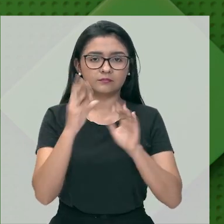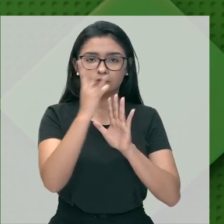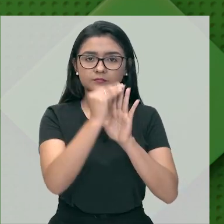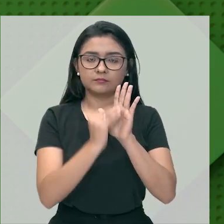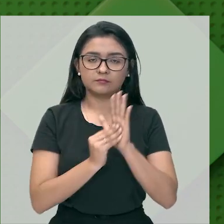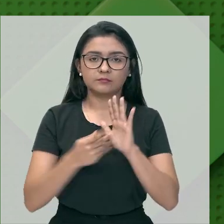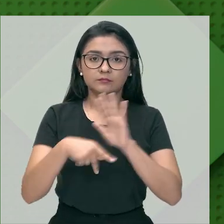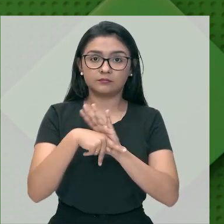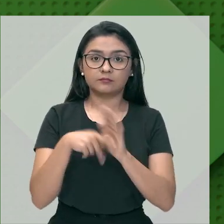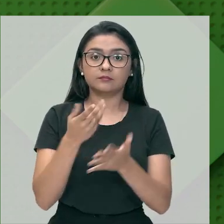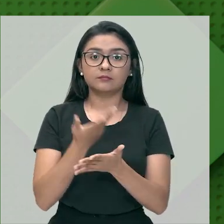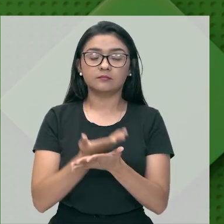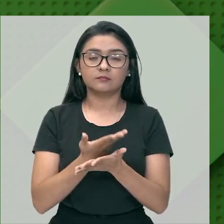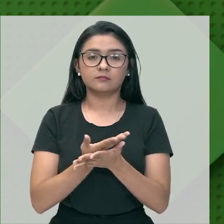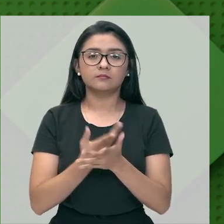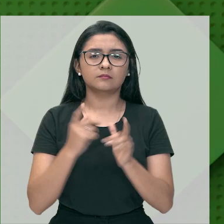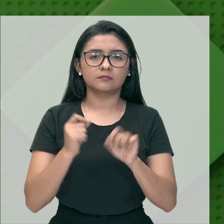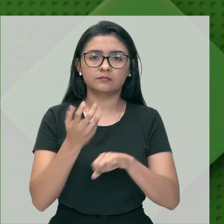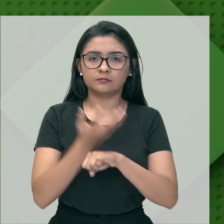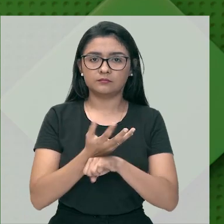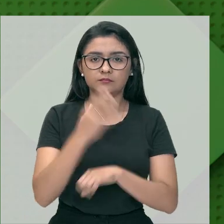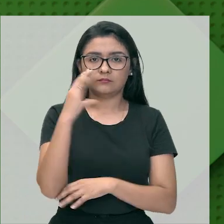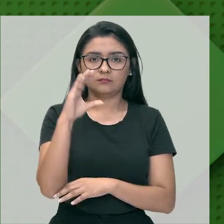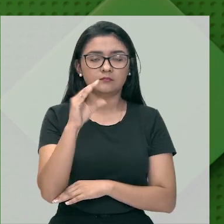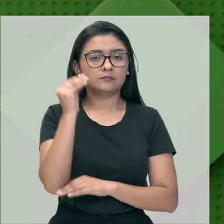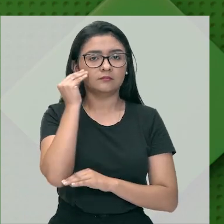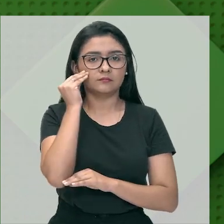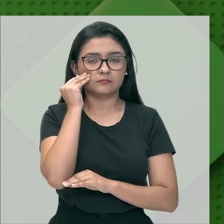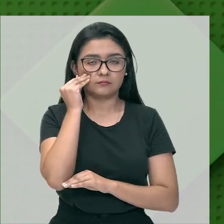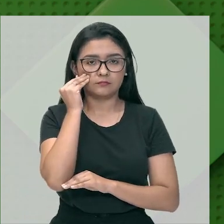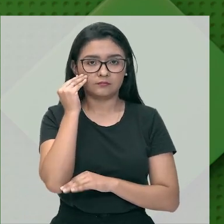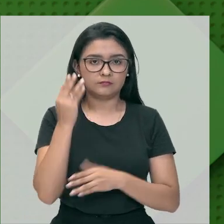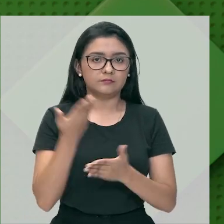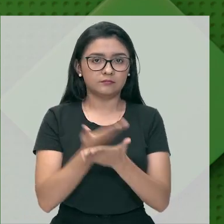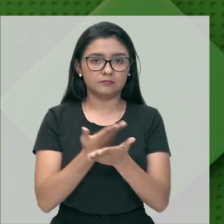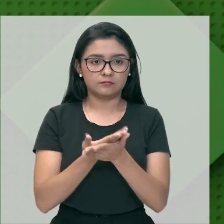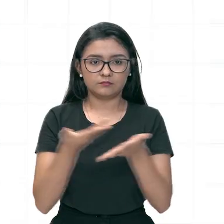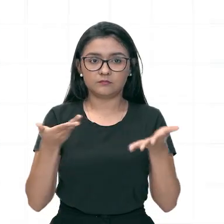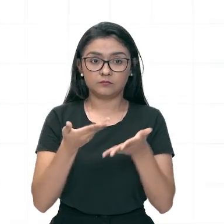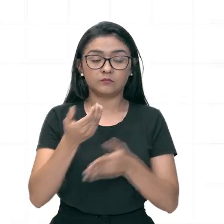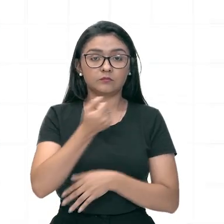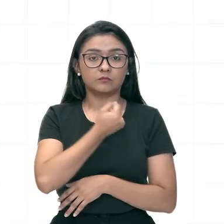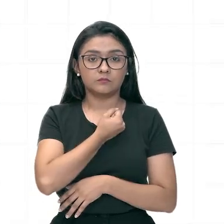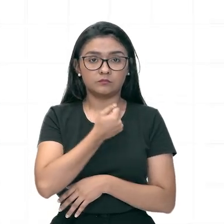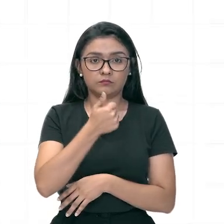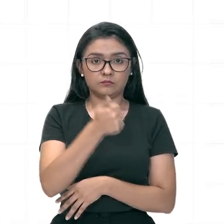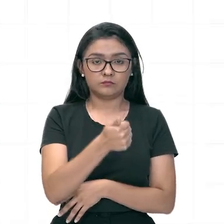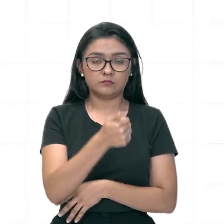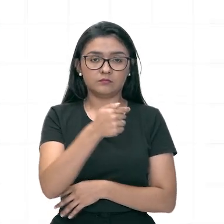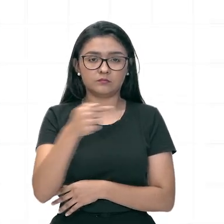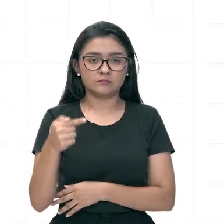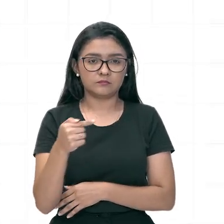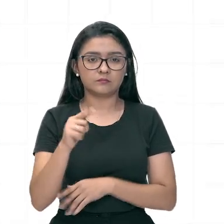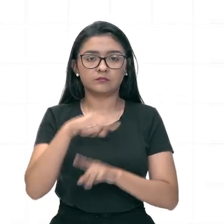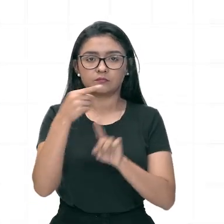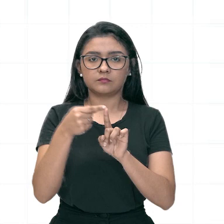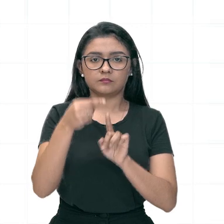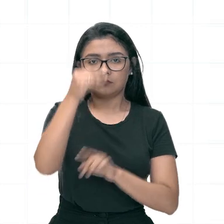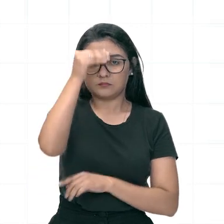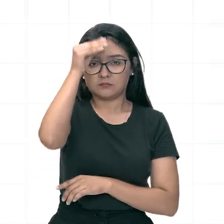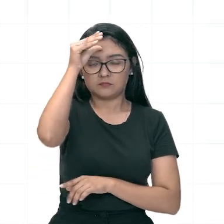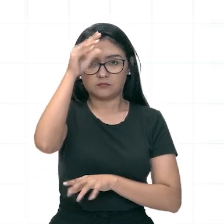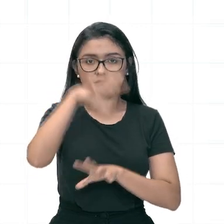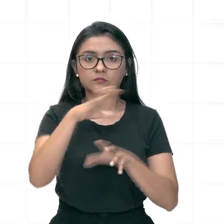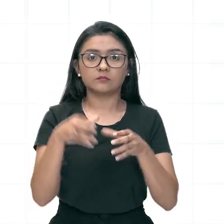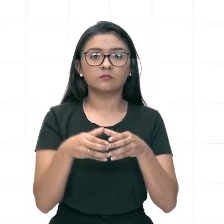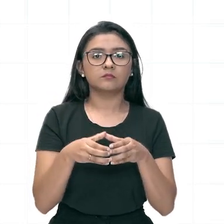um conteúdo das nossas aulas de ciências e a gente vai observar o conteúdo então da nossa aula 17. Nossa aula 17 traz aí como